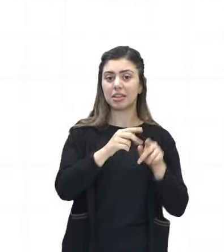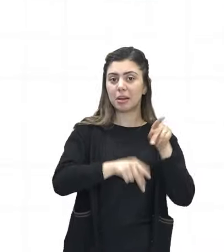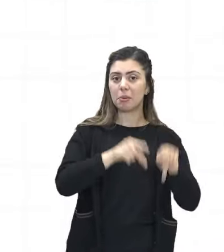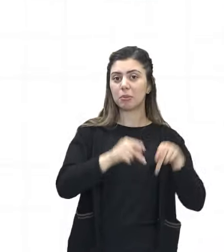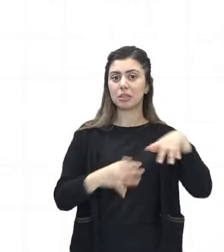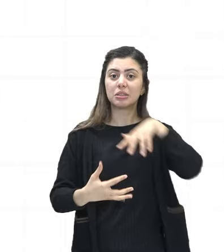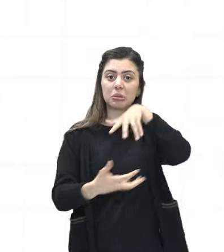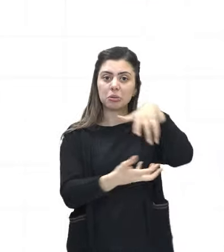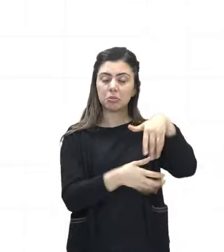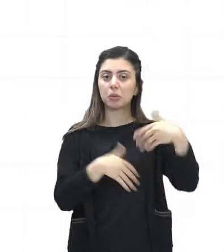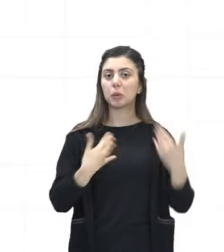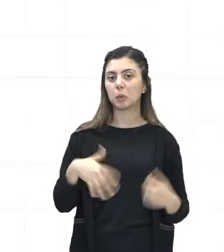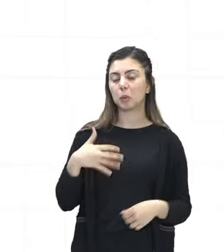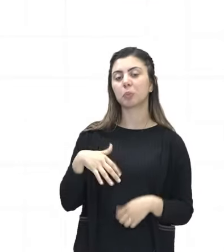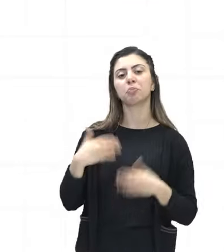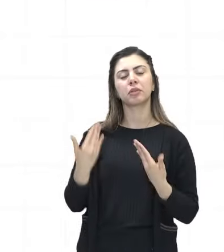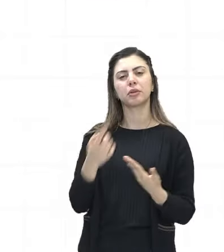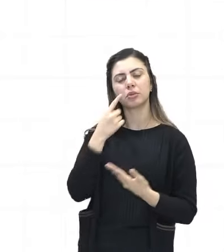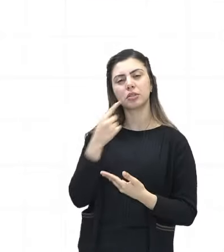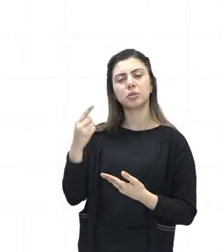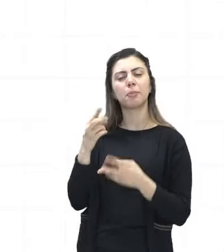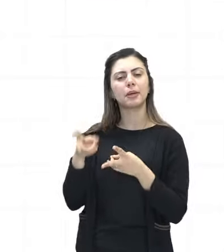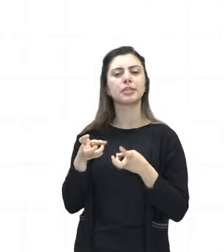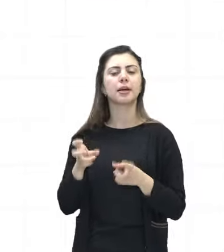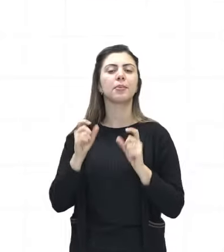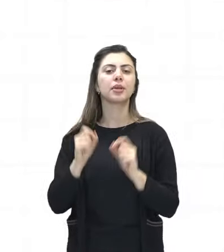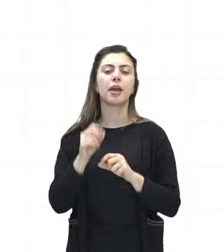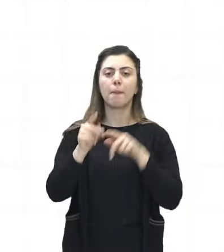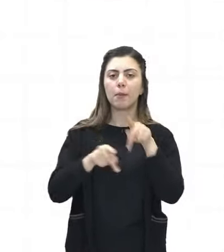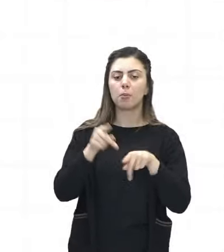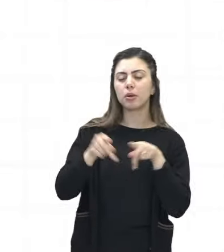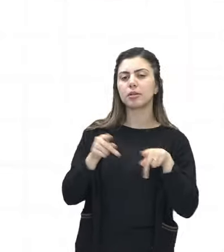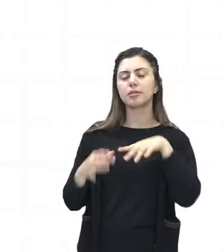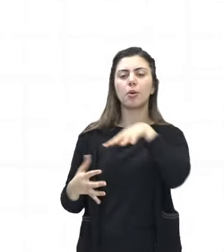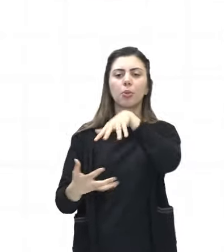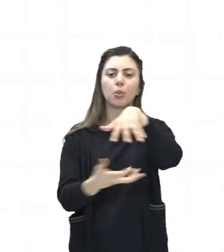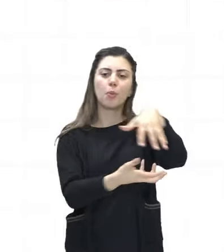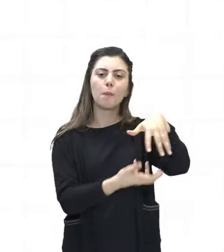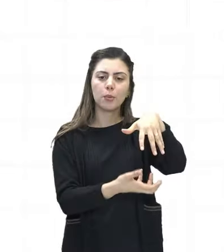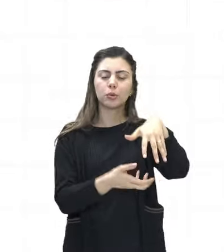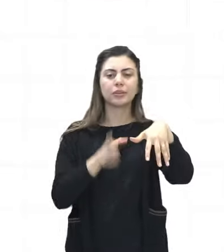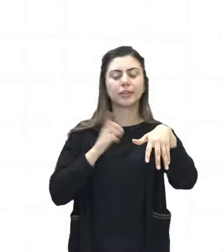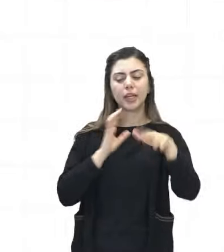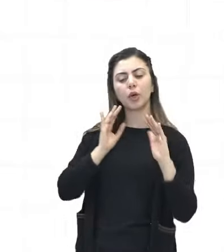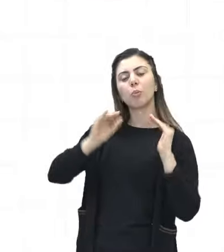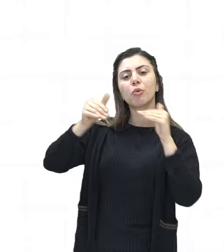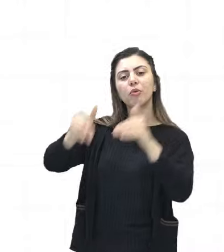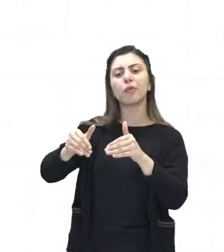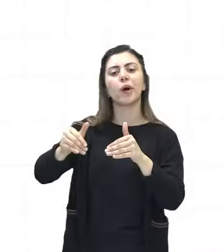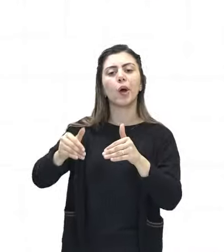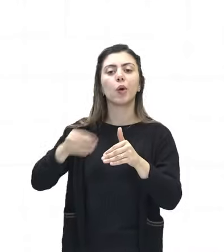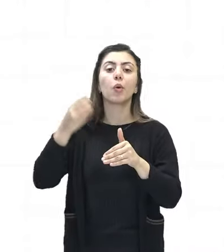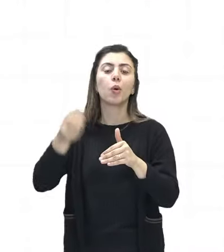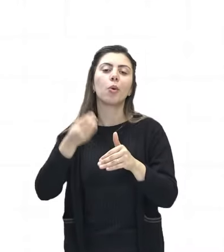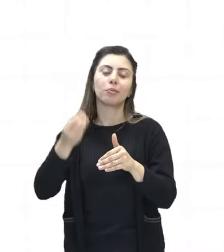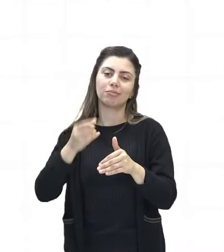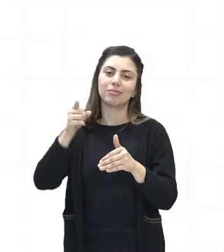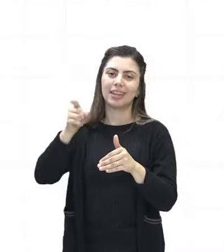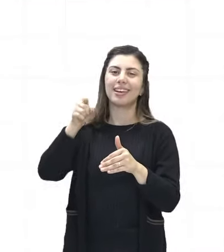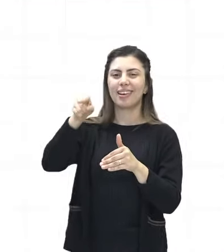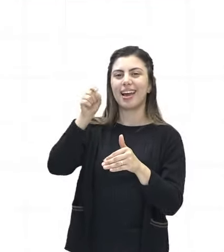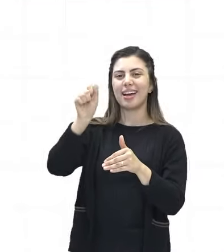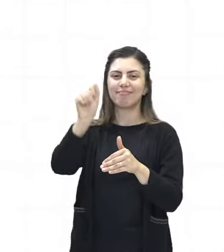daí a gente observa que a população mundial ela se encontra concentrada eh no continente